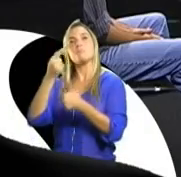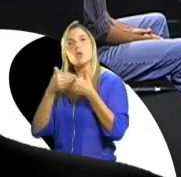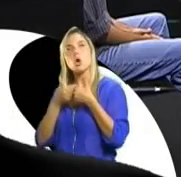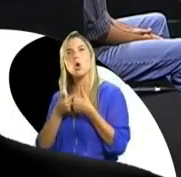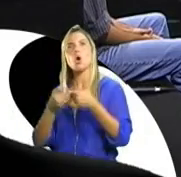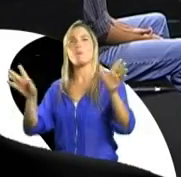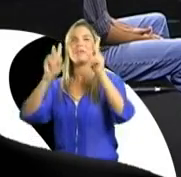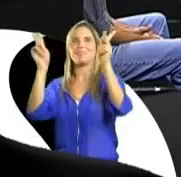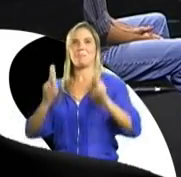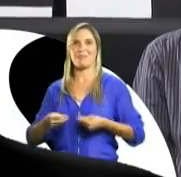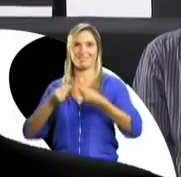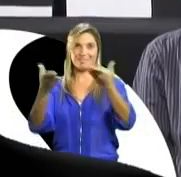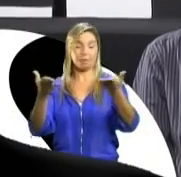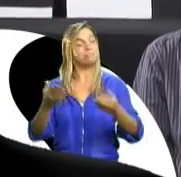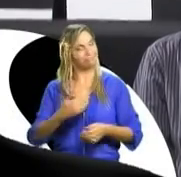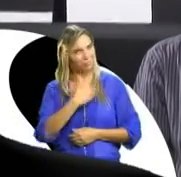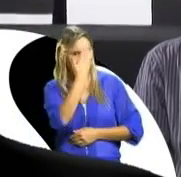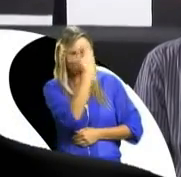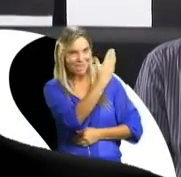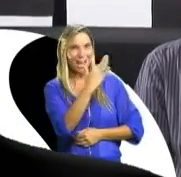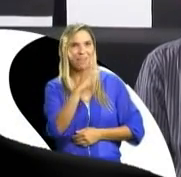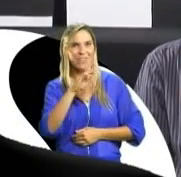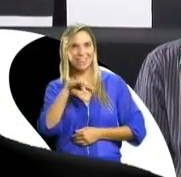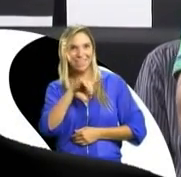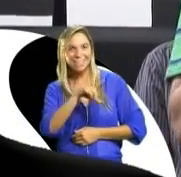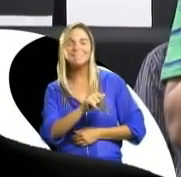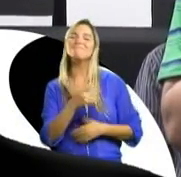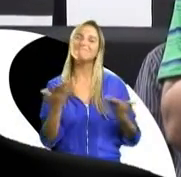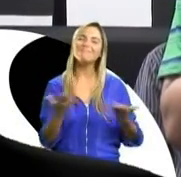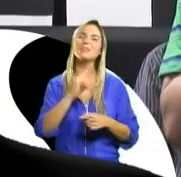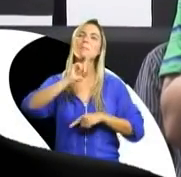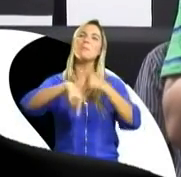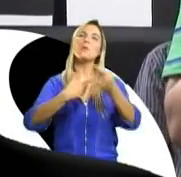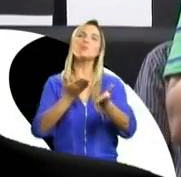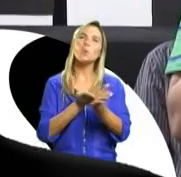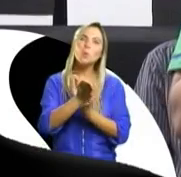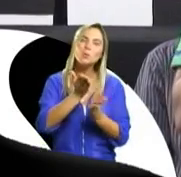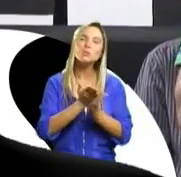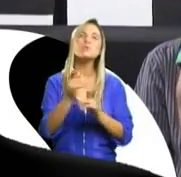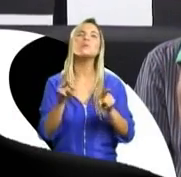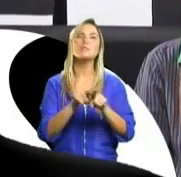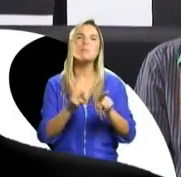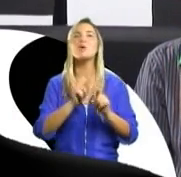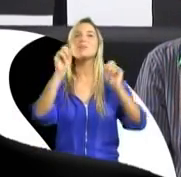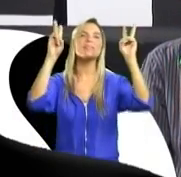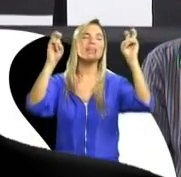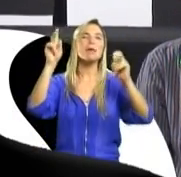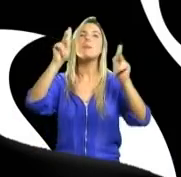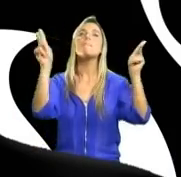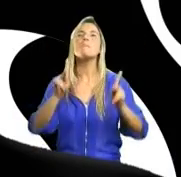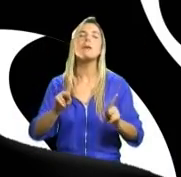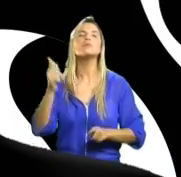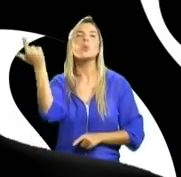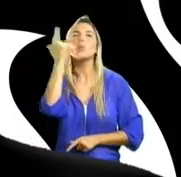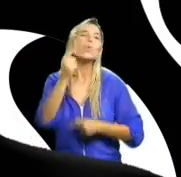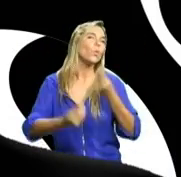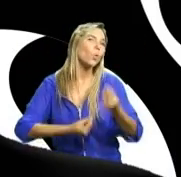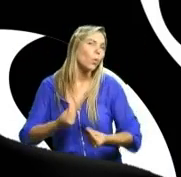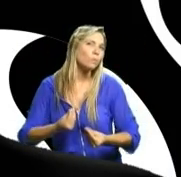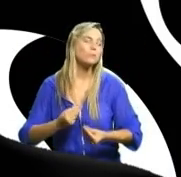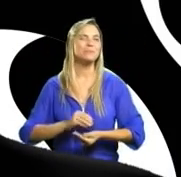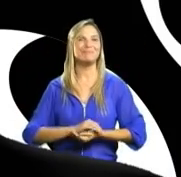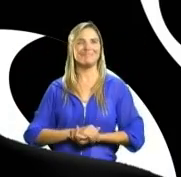paz. Obrigado, Fernanda. No próximo bloco, continuamos a discussão, tratando hoje do tema Construção da Paz.